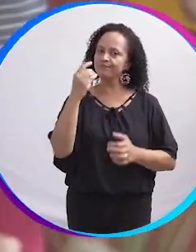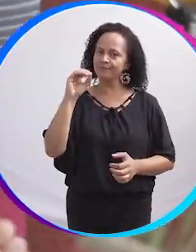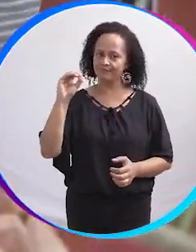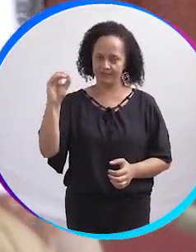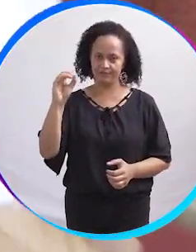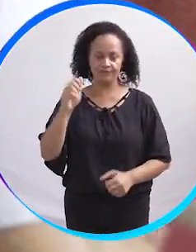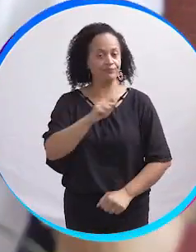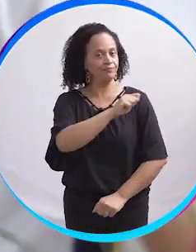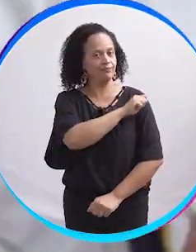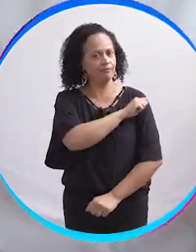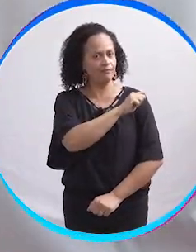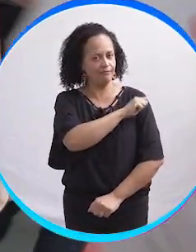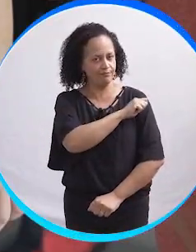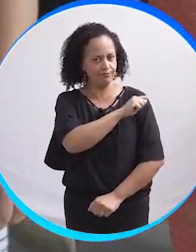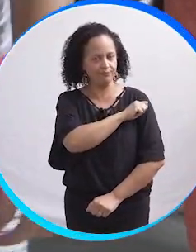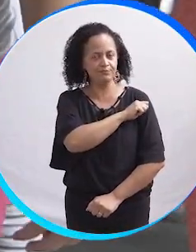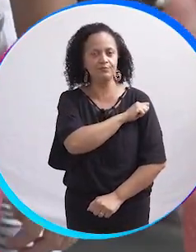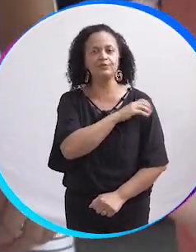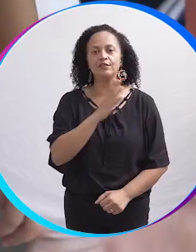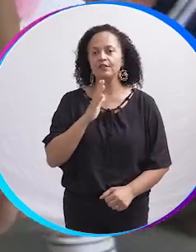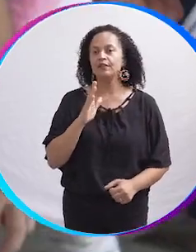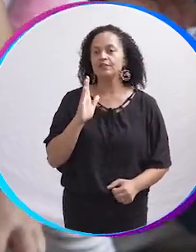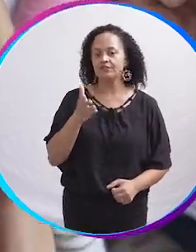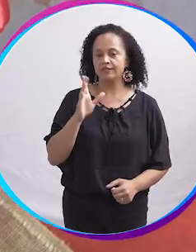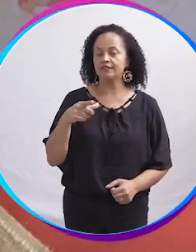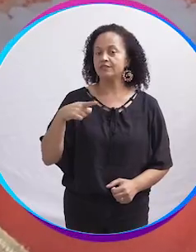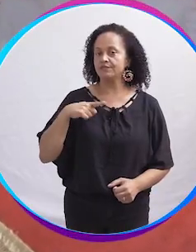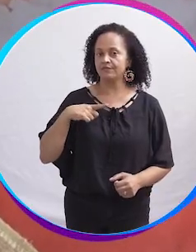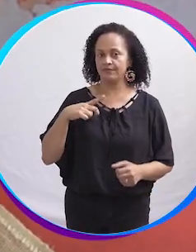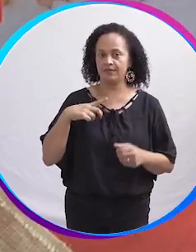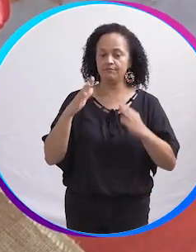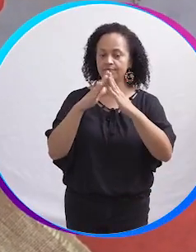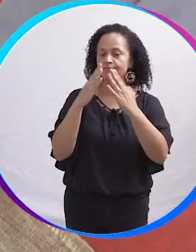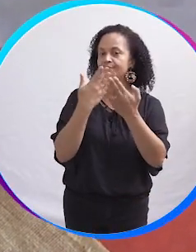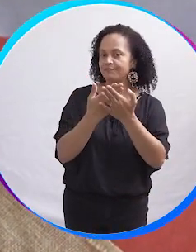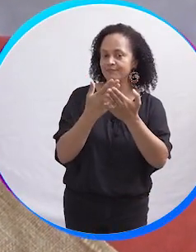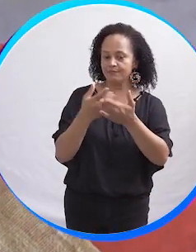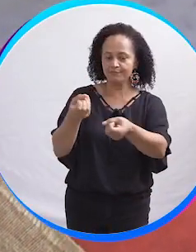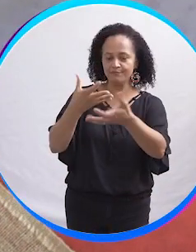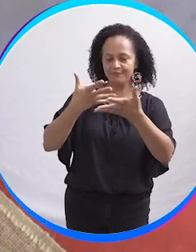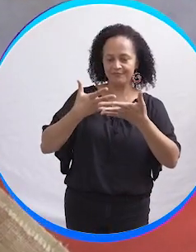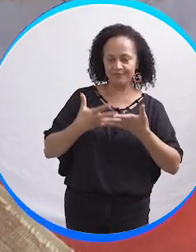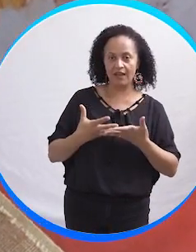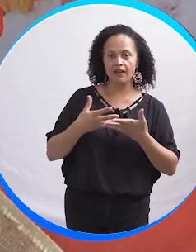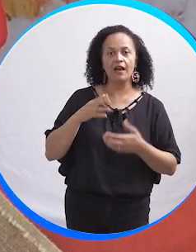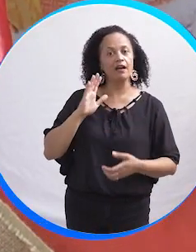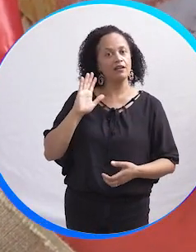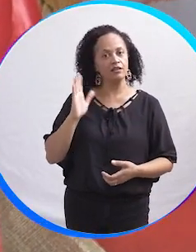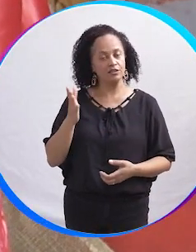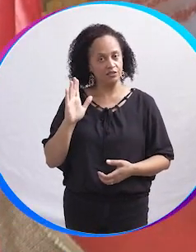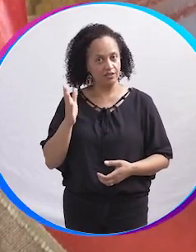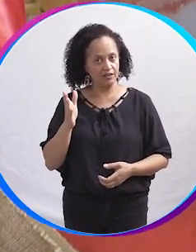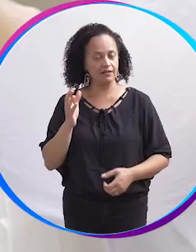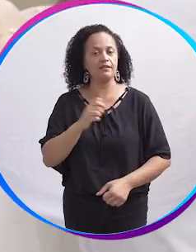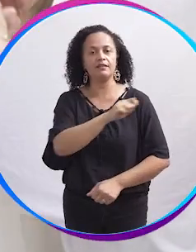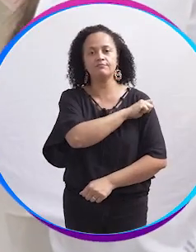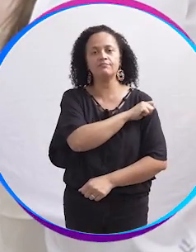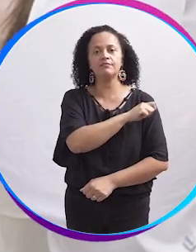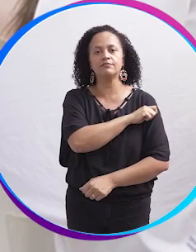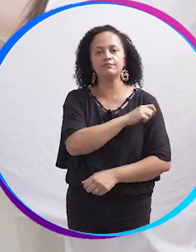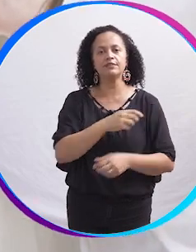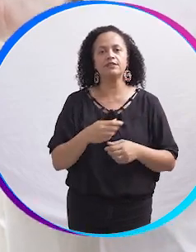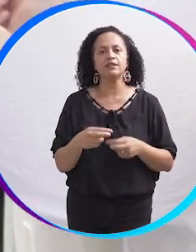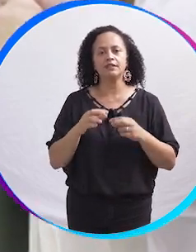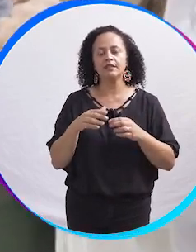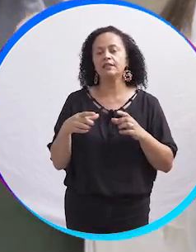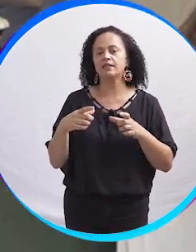idade. Os alunos da Rede Municipal de Ensino receberam o presente na escola. Já as crianças que estão fora da rede